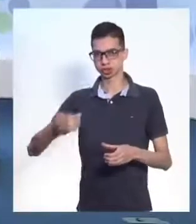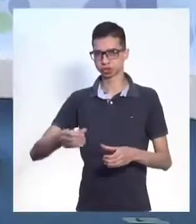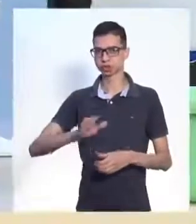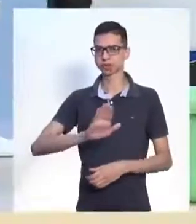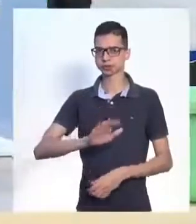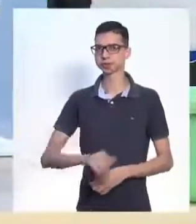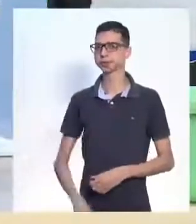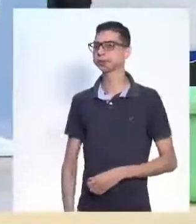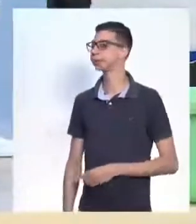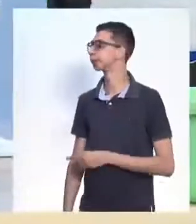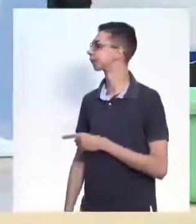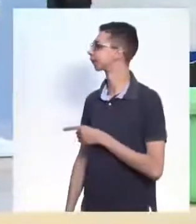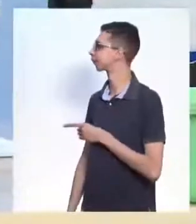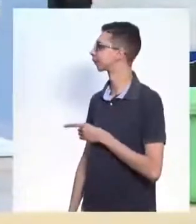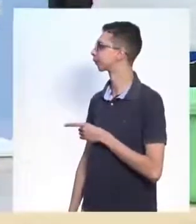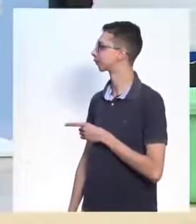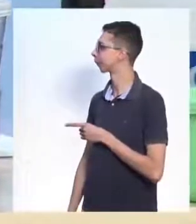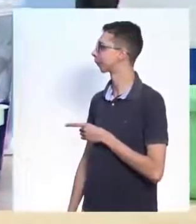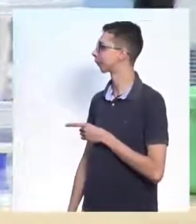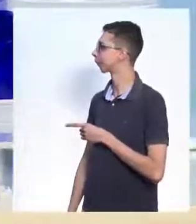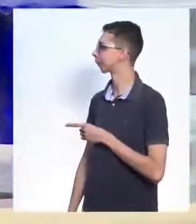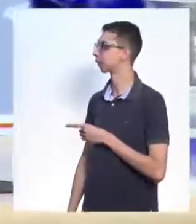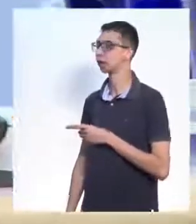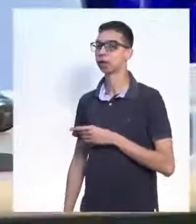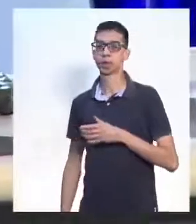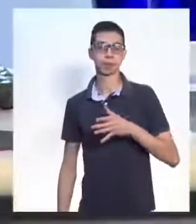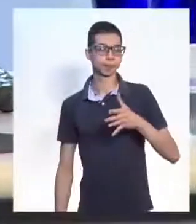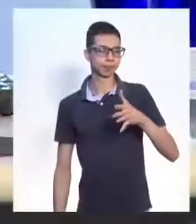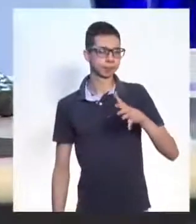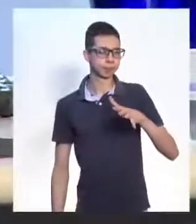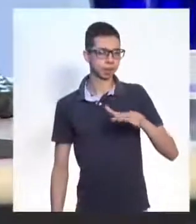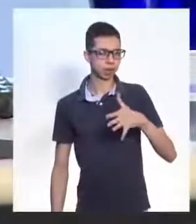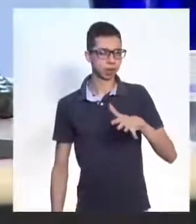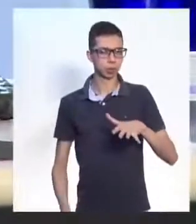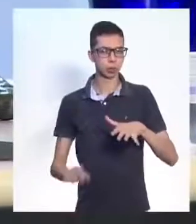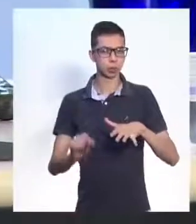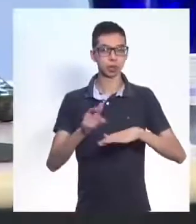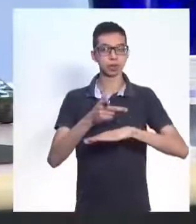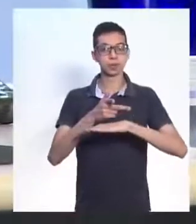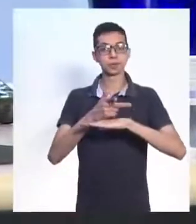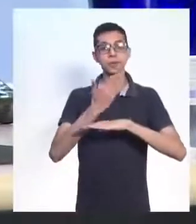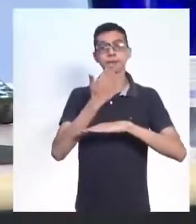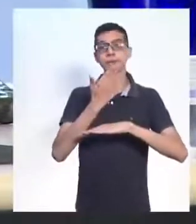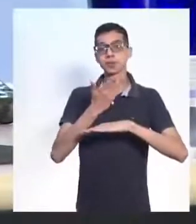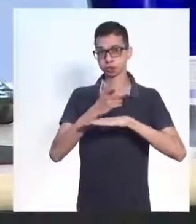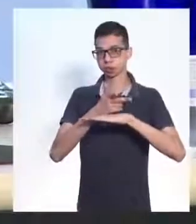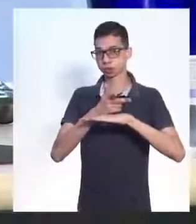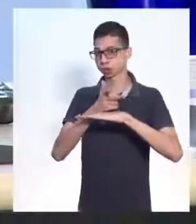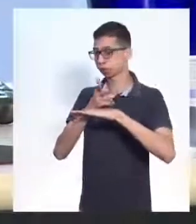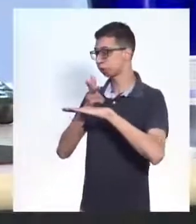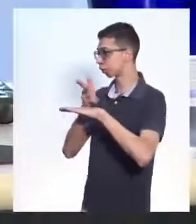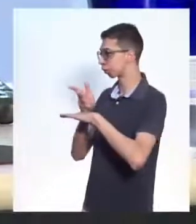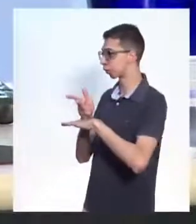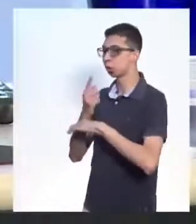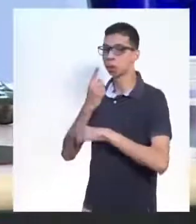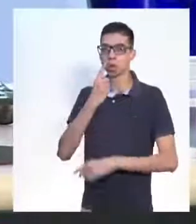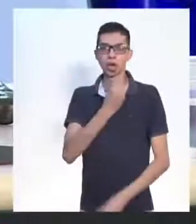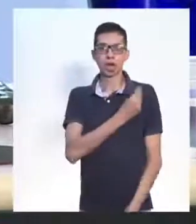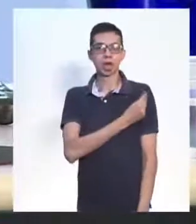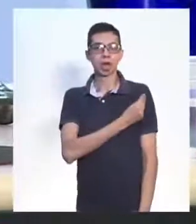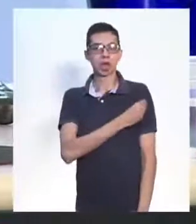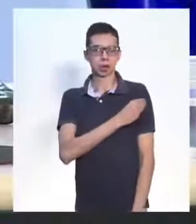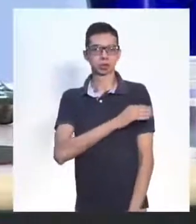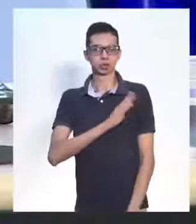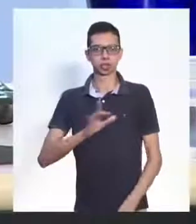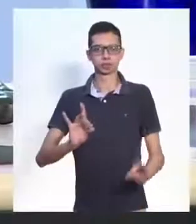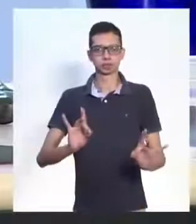aqui ele no canto. Legal. Então, aqui seria mais ou menos, ó, vou pedir para a câmera colocar, ó. Aqui seria, então, ele dilatou. Aqui agora ele está diminuindo